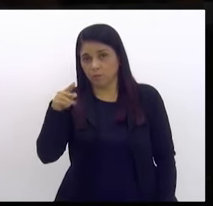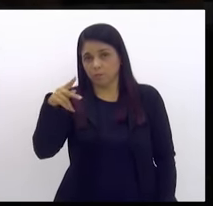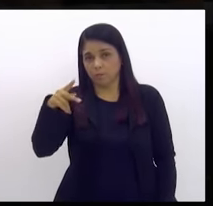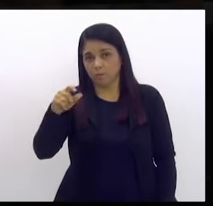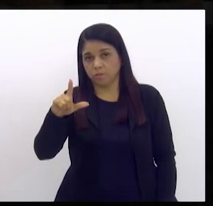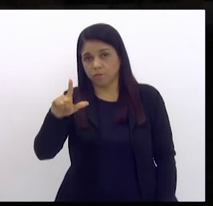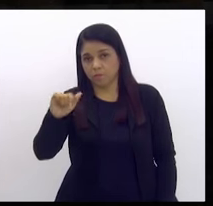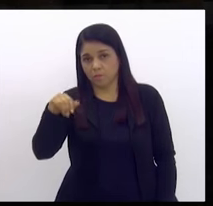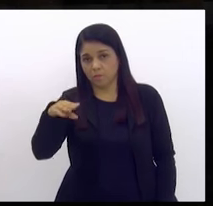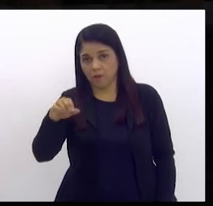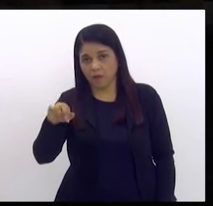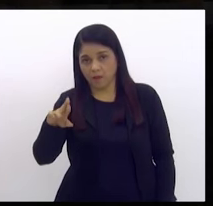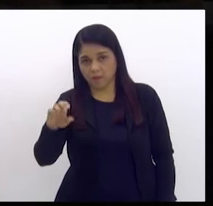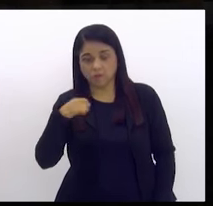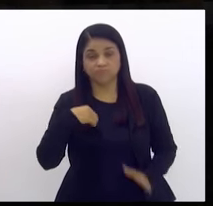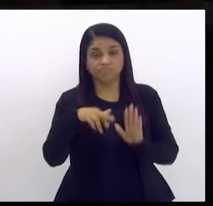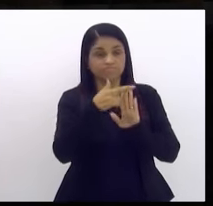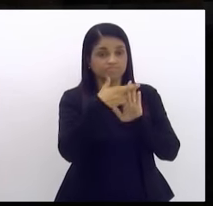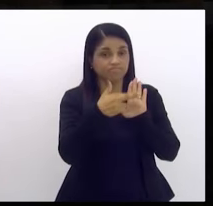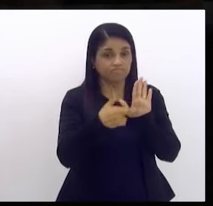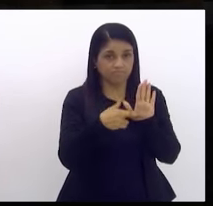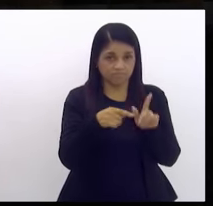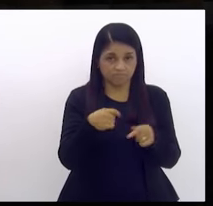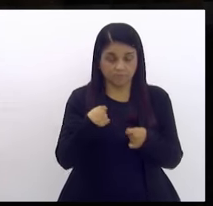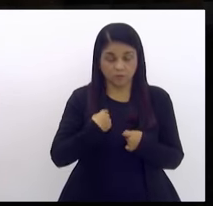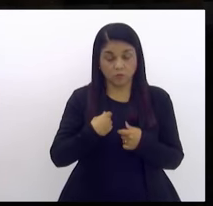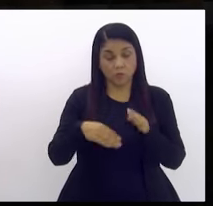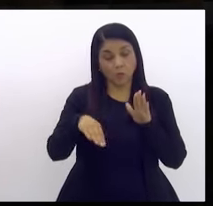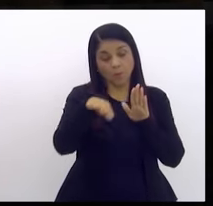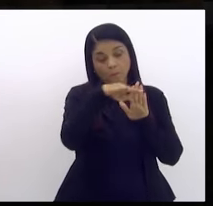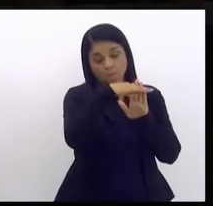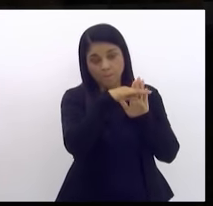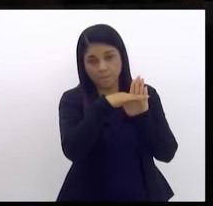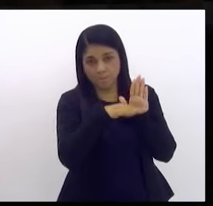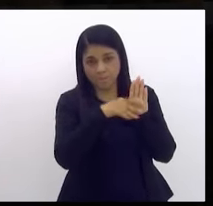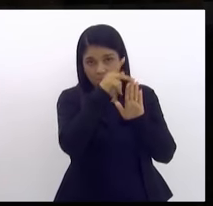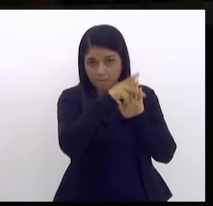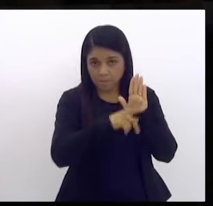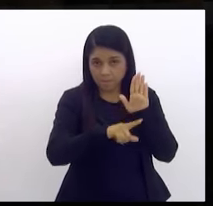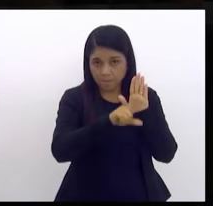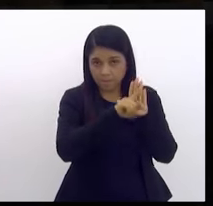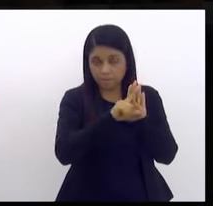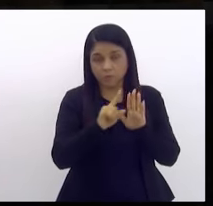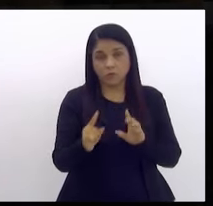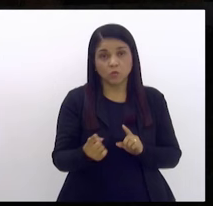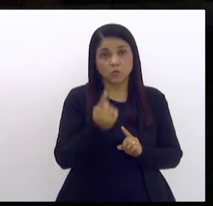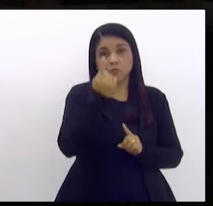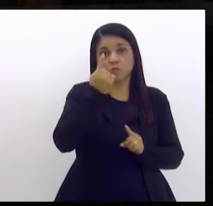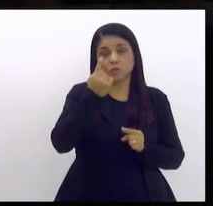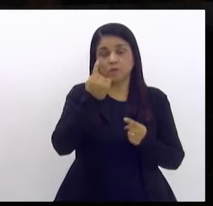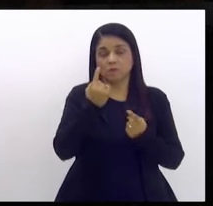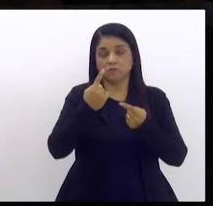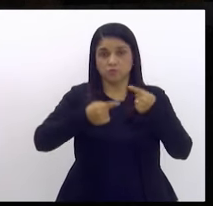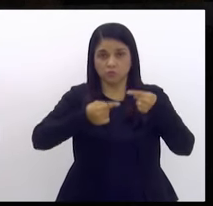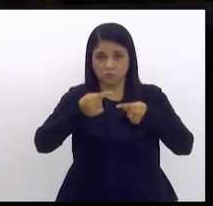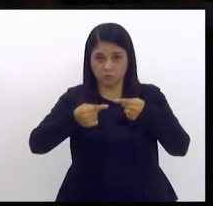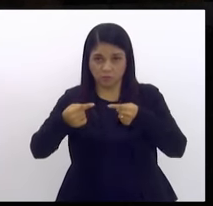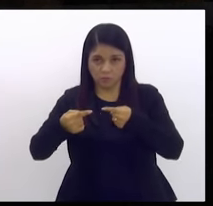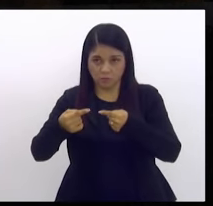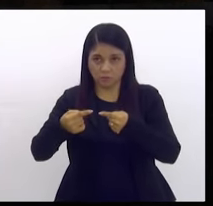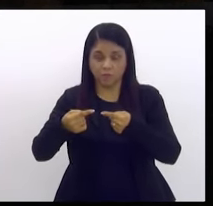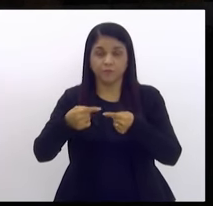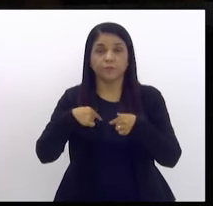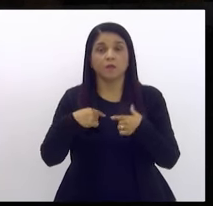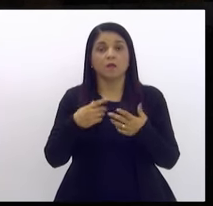Um projeto, quando vem à pauta em primeira discussão, ou mesmo em discussão única, vem para ser discutido, como